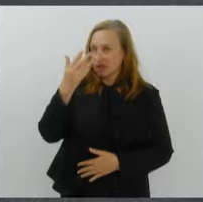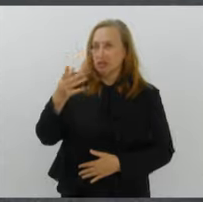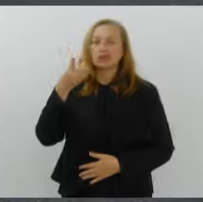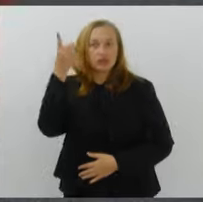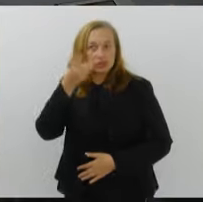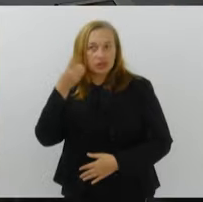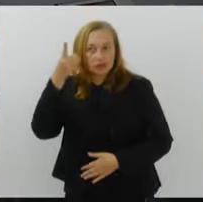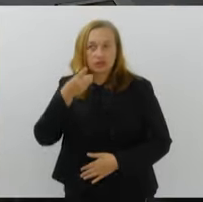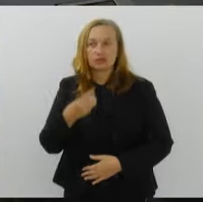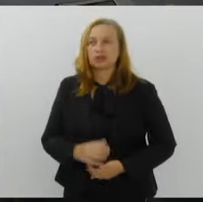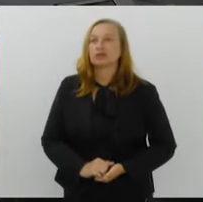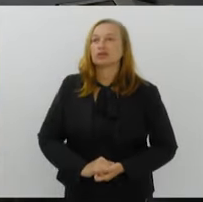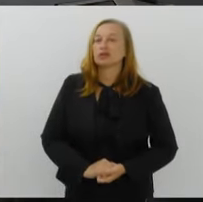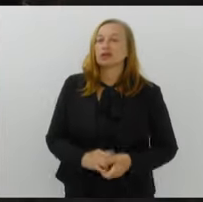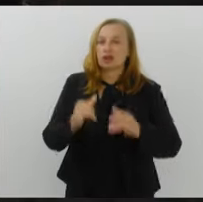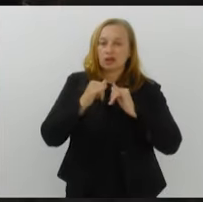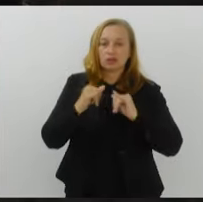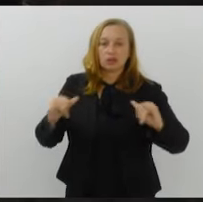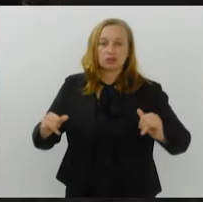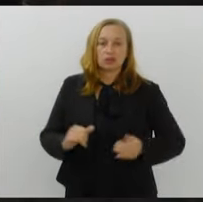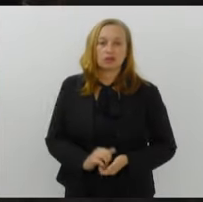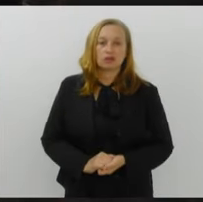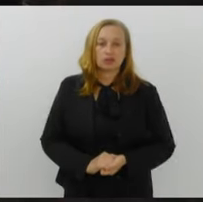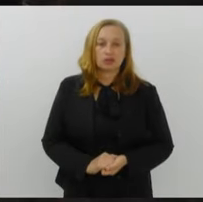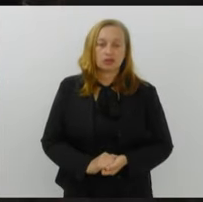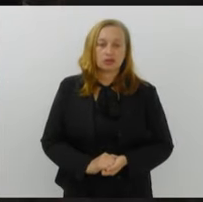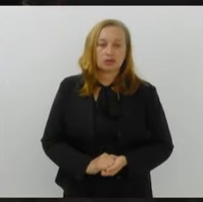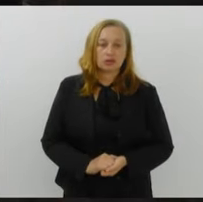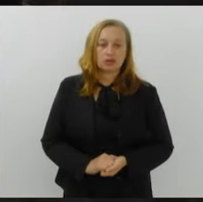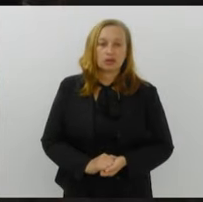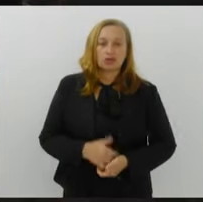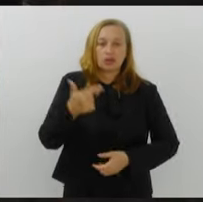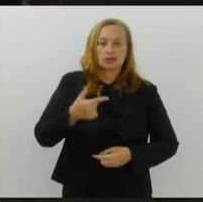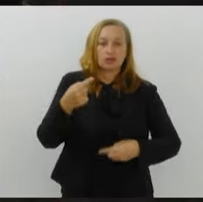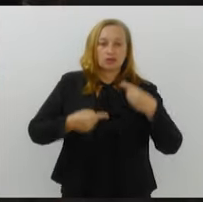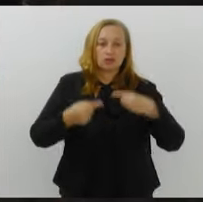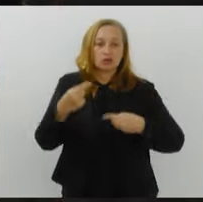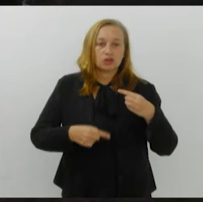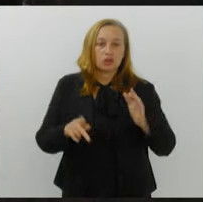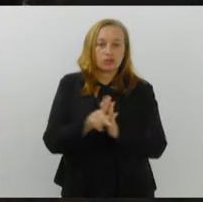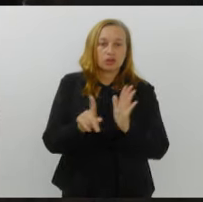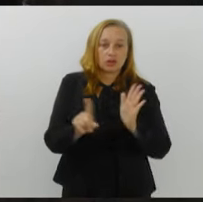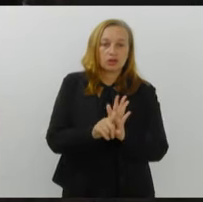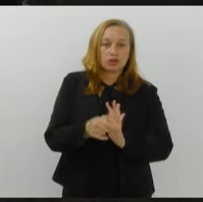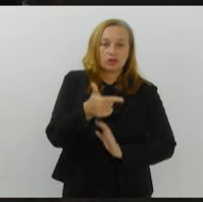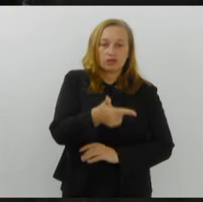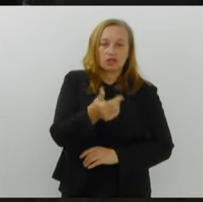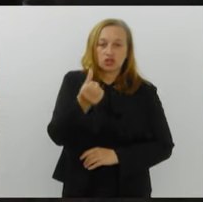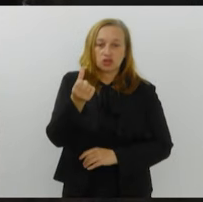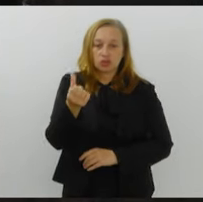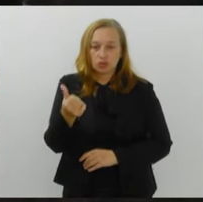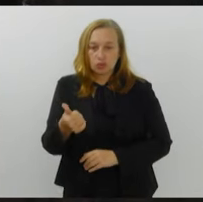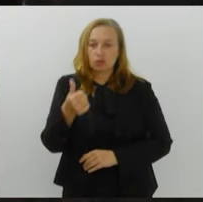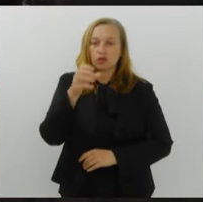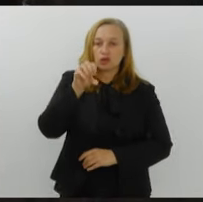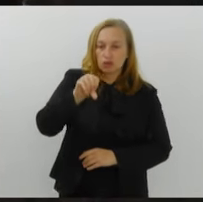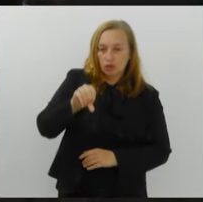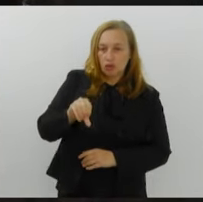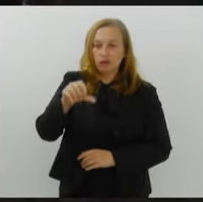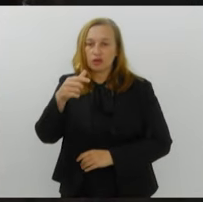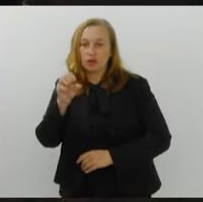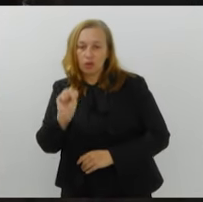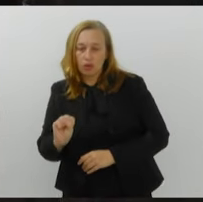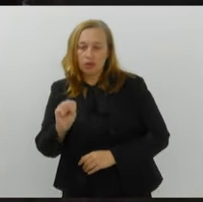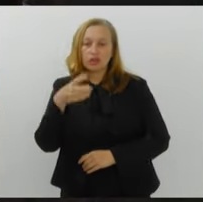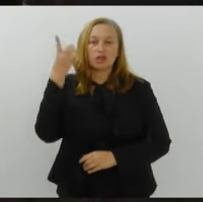deputada. Anuncio. Em segunda discussão, o projeto de lei número 2198, de 23, da autoria do deputado